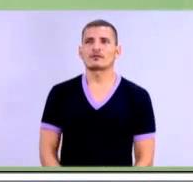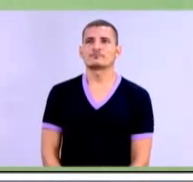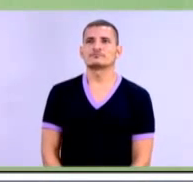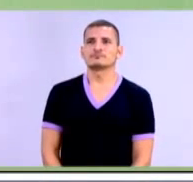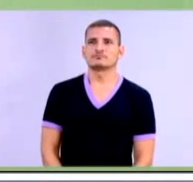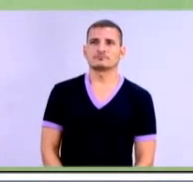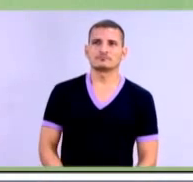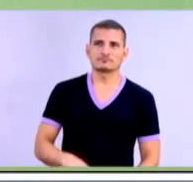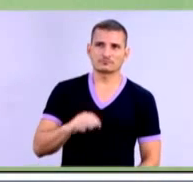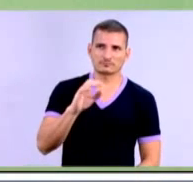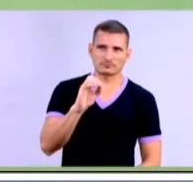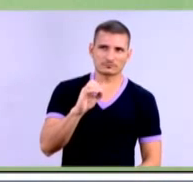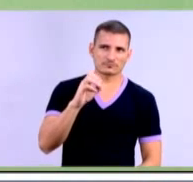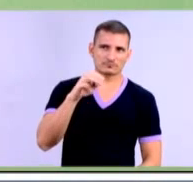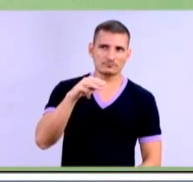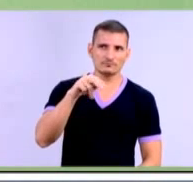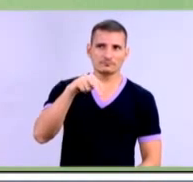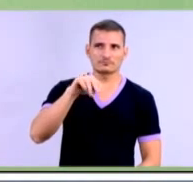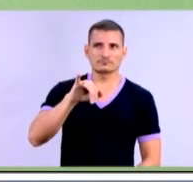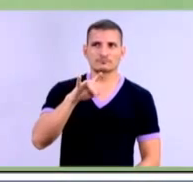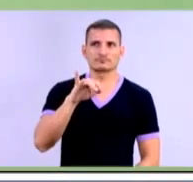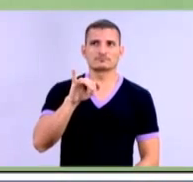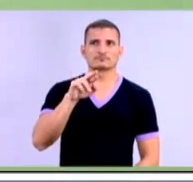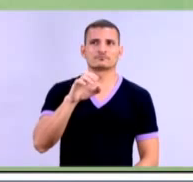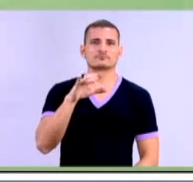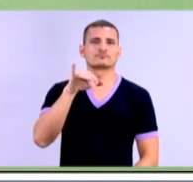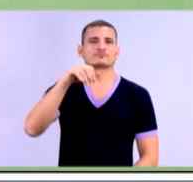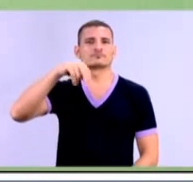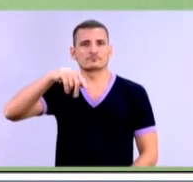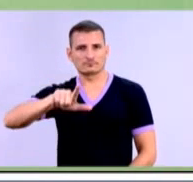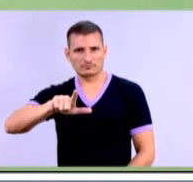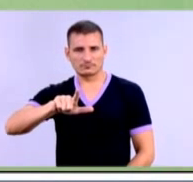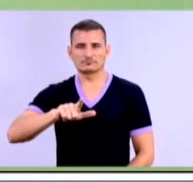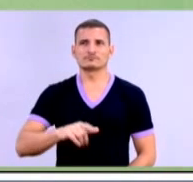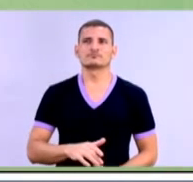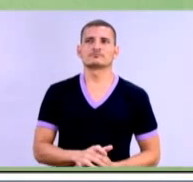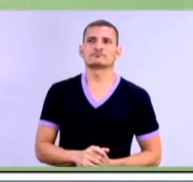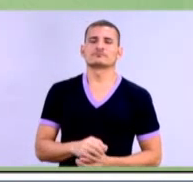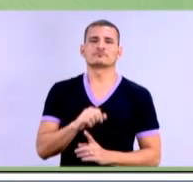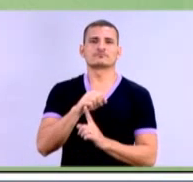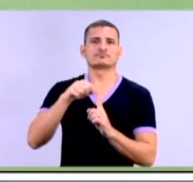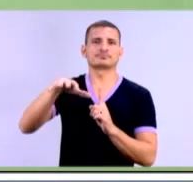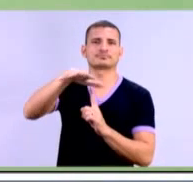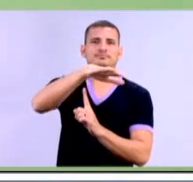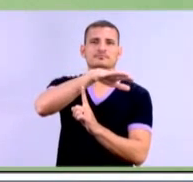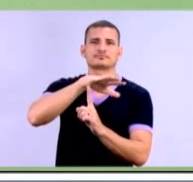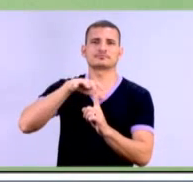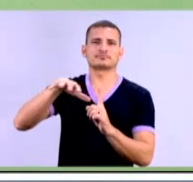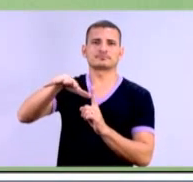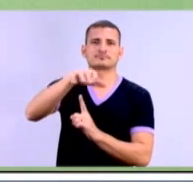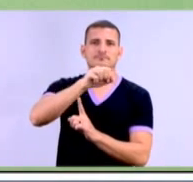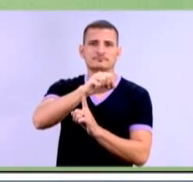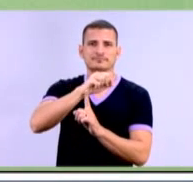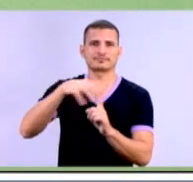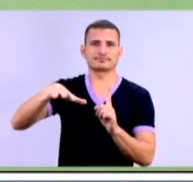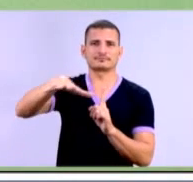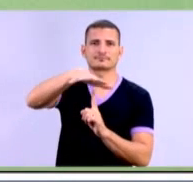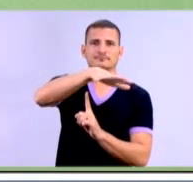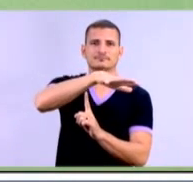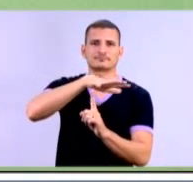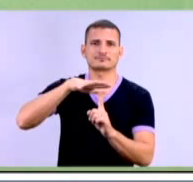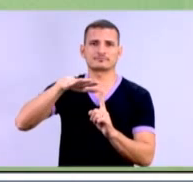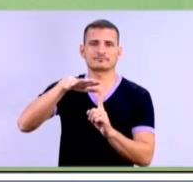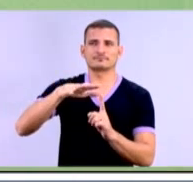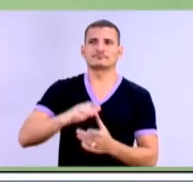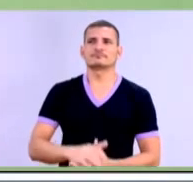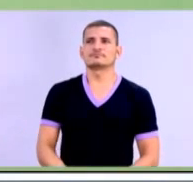Omnidirecional, como o Wesley comentou, ele espalha o sinal, né? Sendo assim, não necessita de uma visada direta ao ponto de transmissão desse